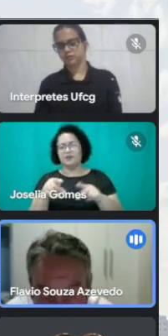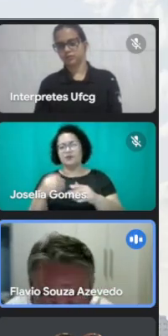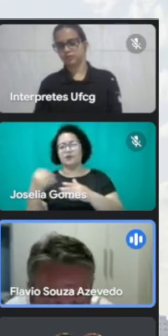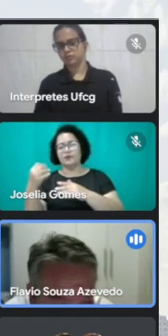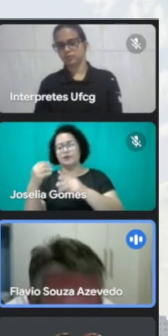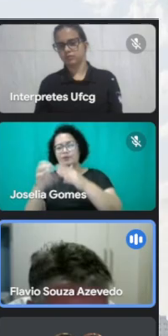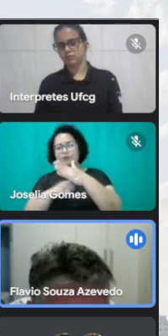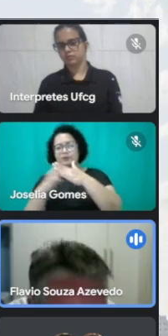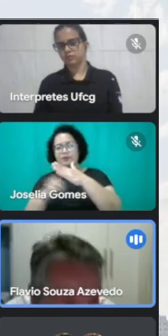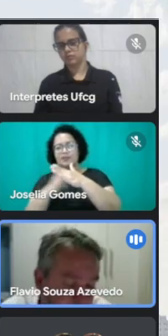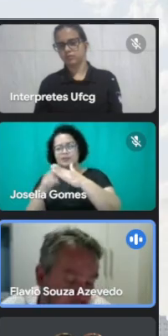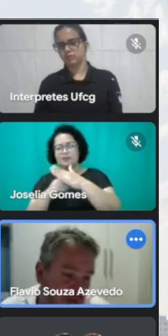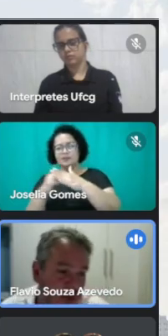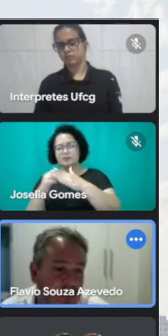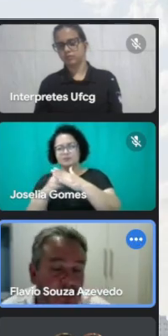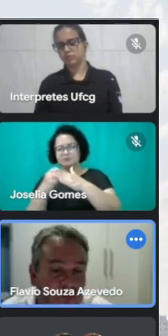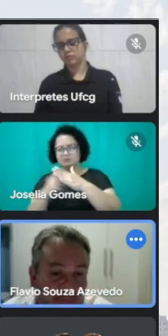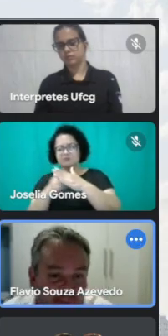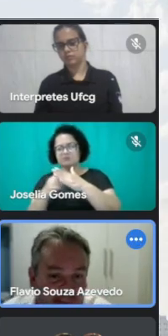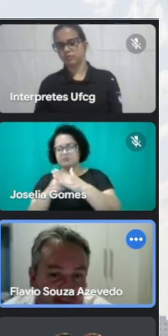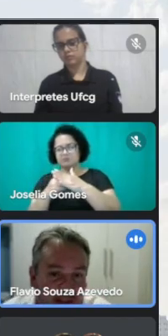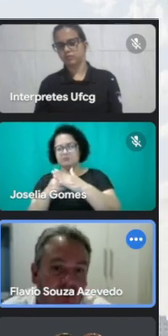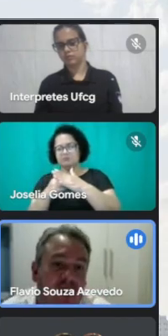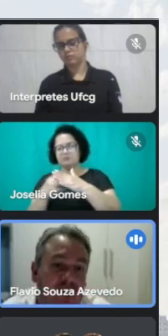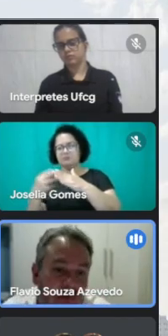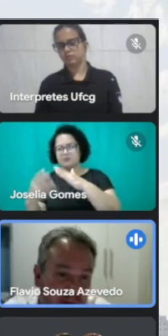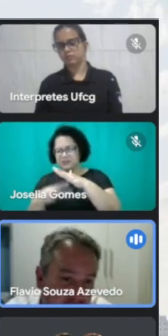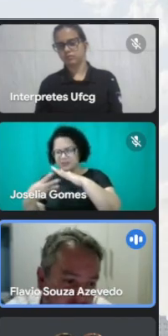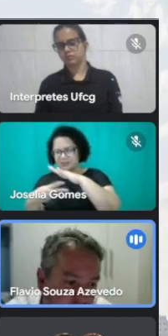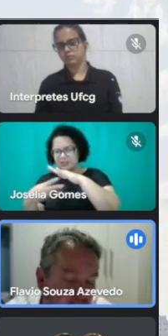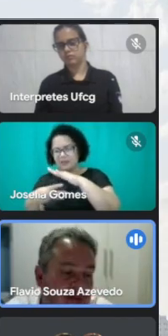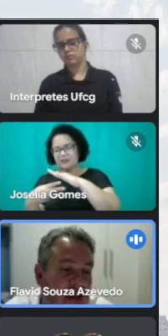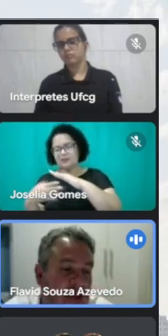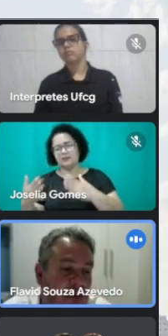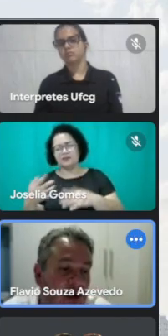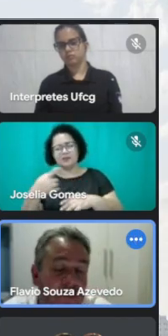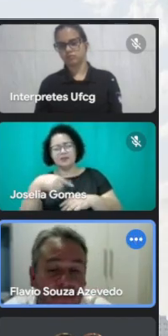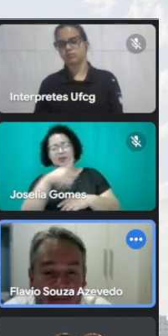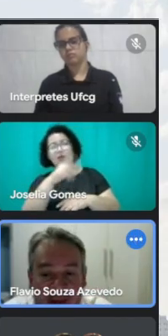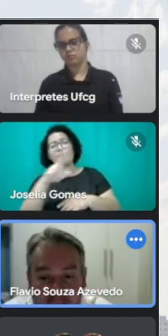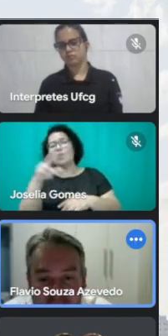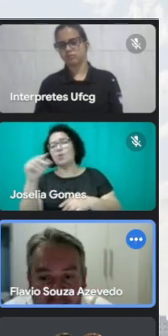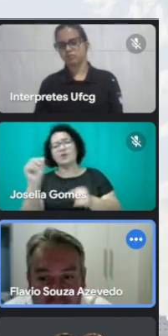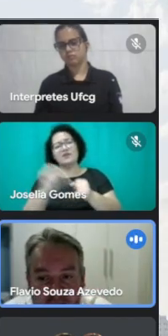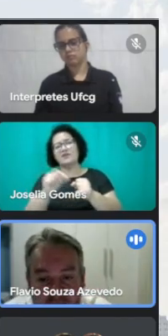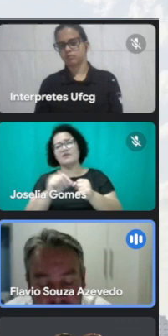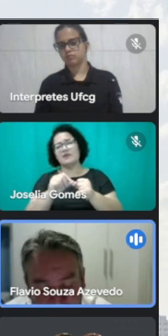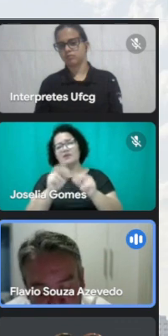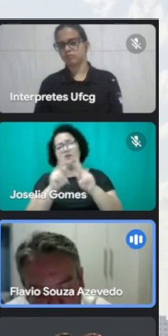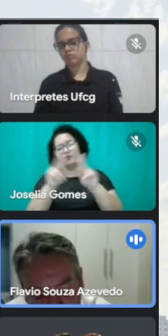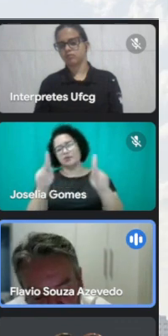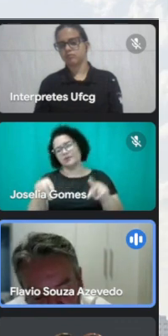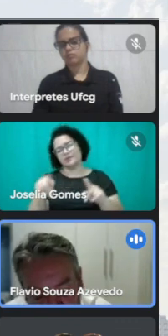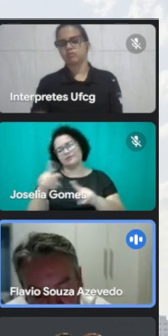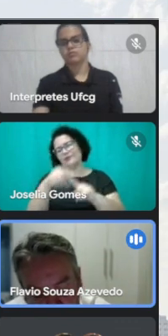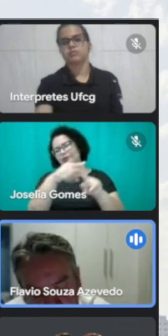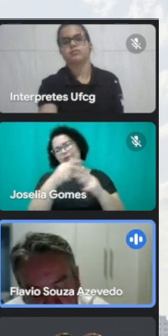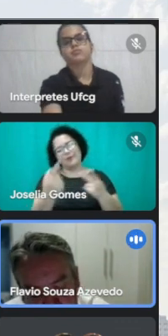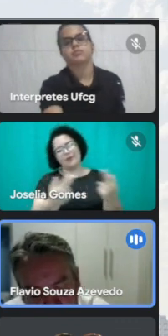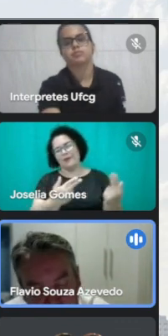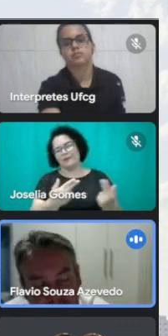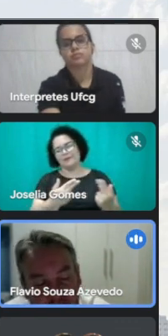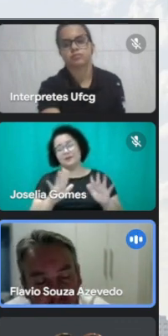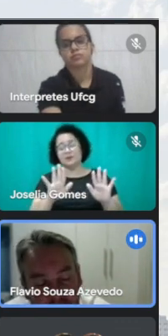Eles nunca fizeram esse tipo de projeto. Então, eles também tiveram que se adaptar. Então, existe